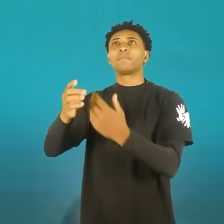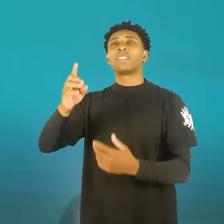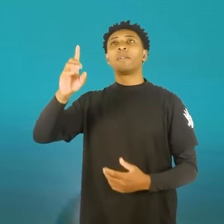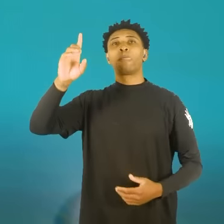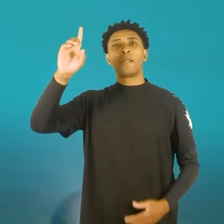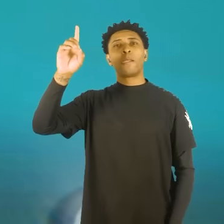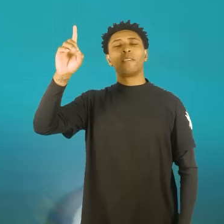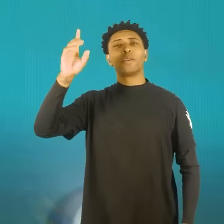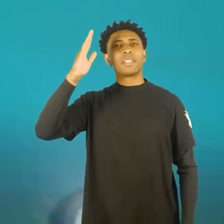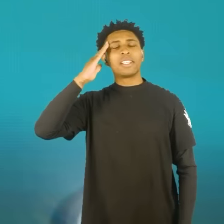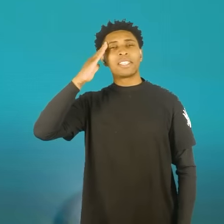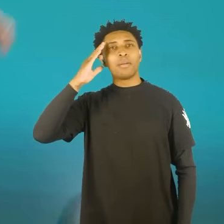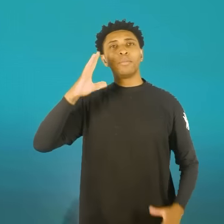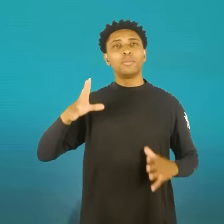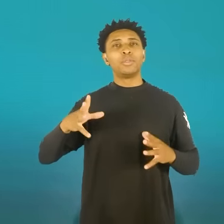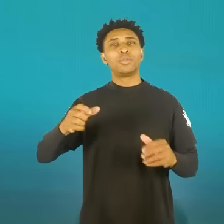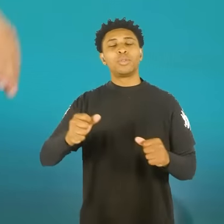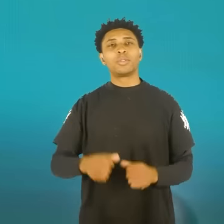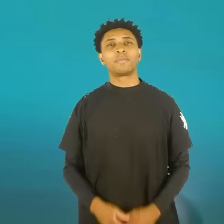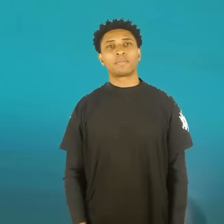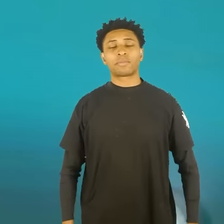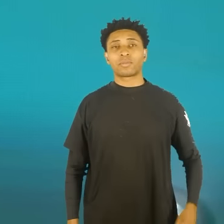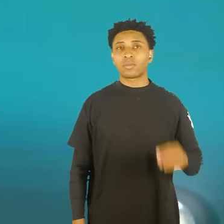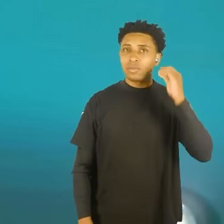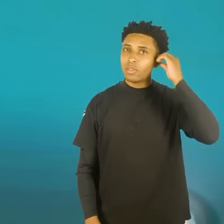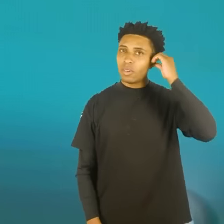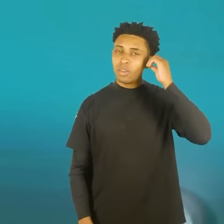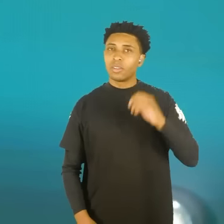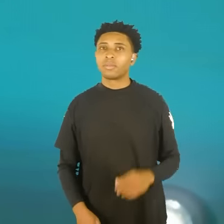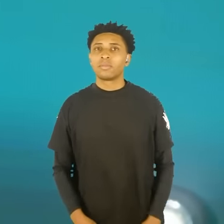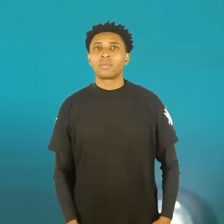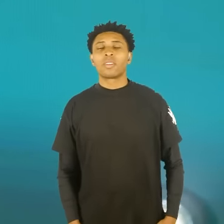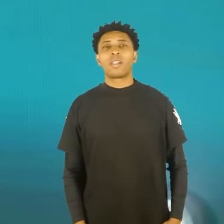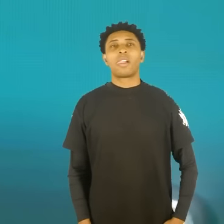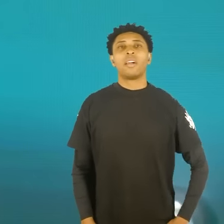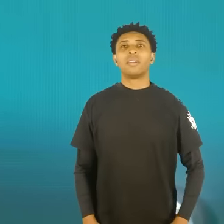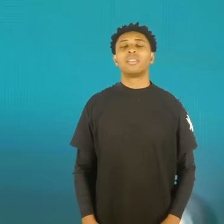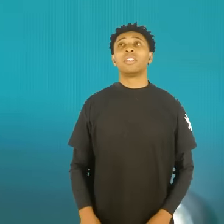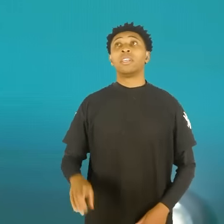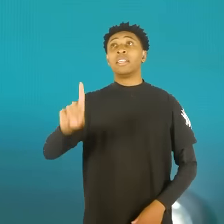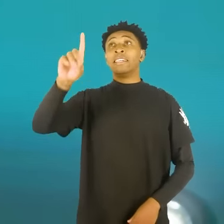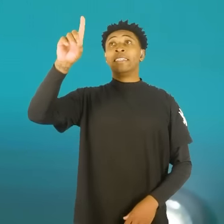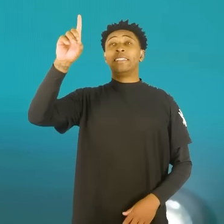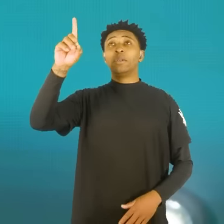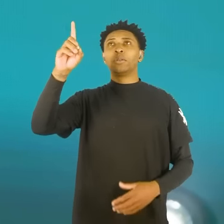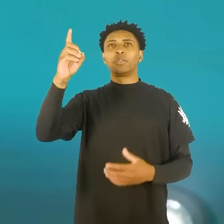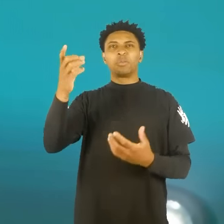Ele rejeita primeiro porque Ele quer mostrar que o reino de Deus não é bagunçado. E segundo, Ele rejeita para nos